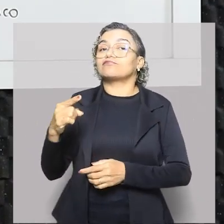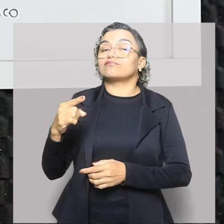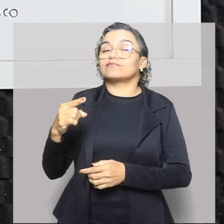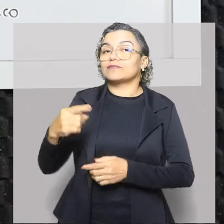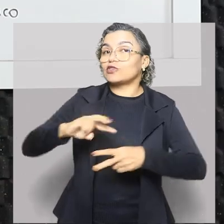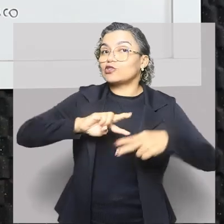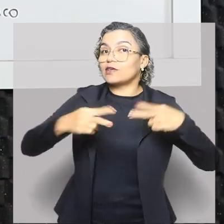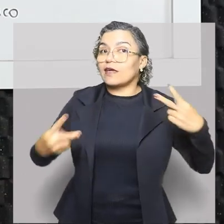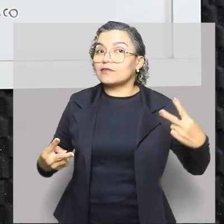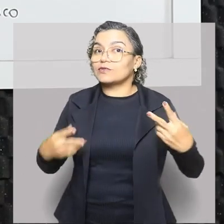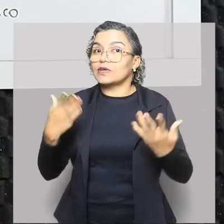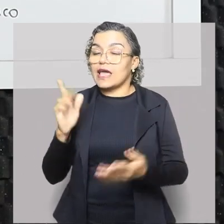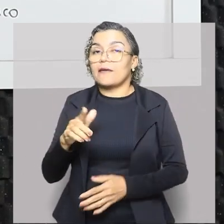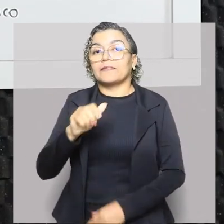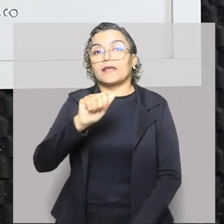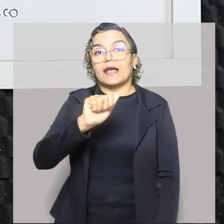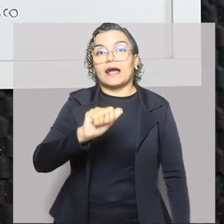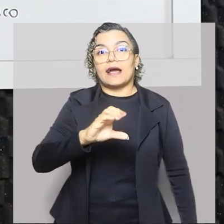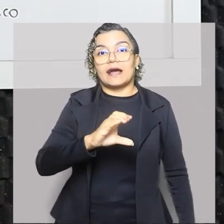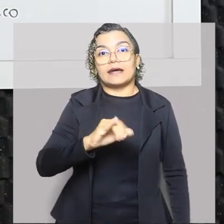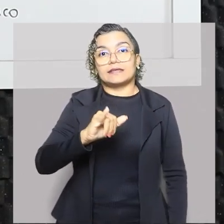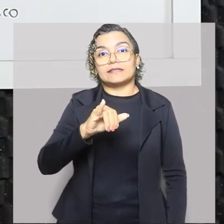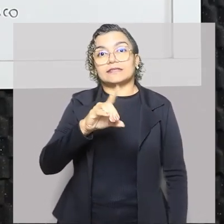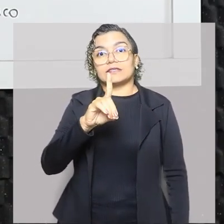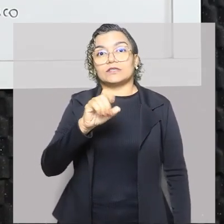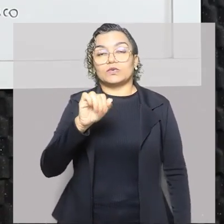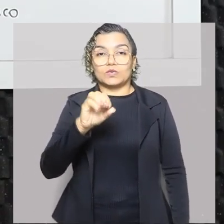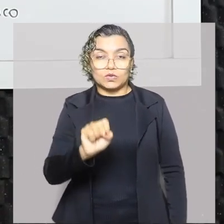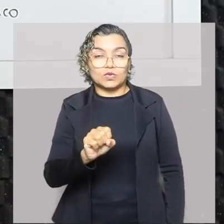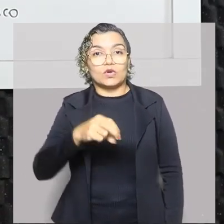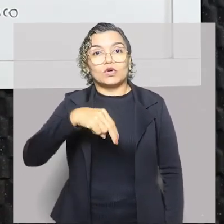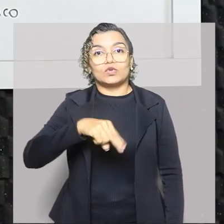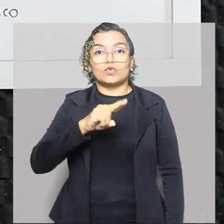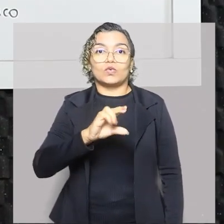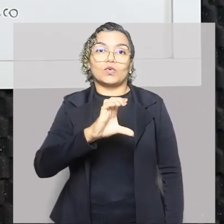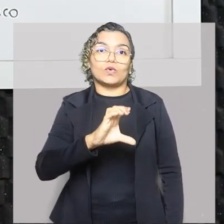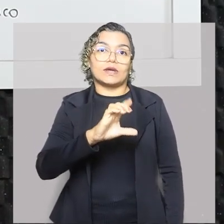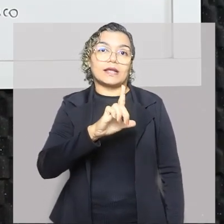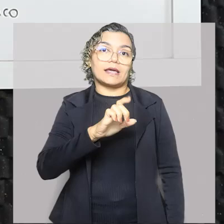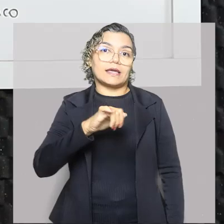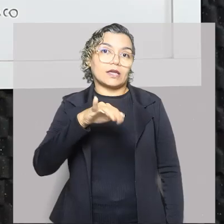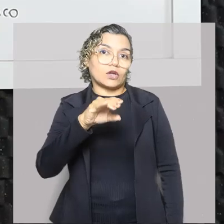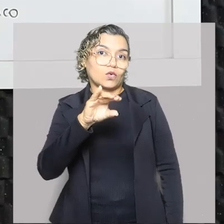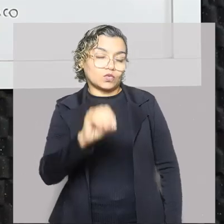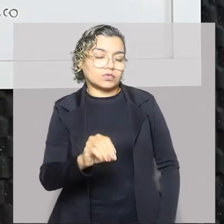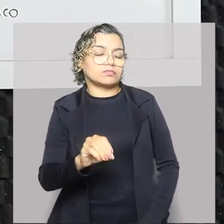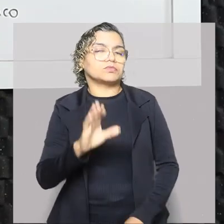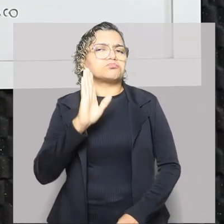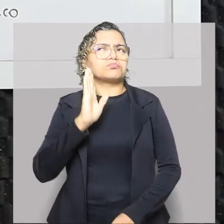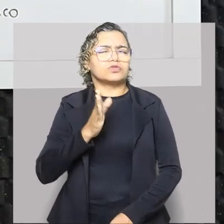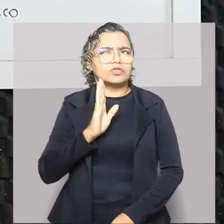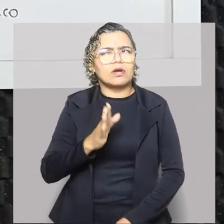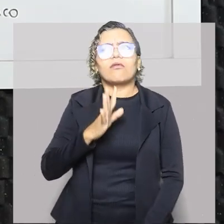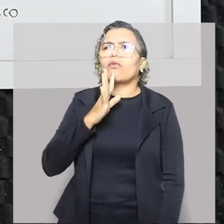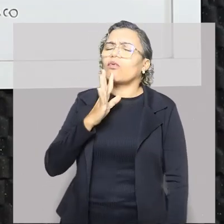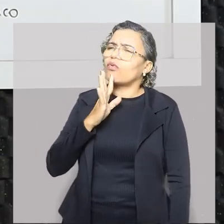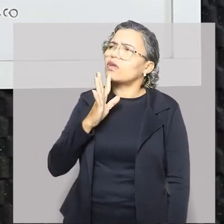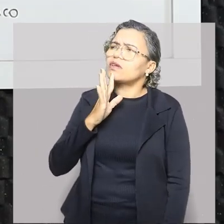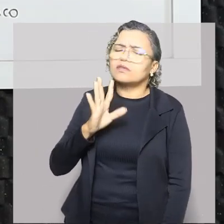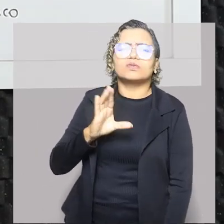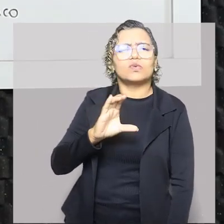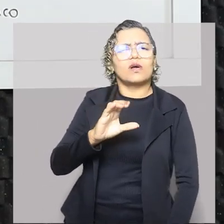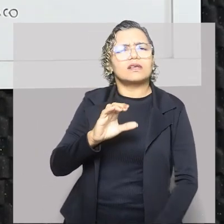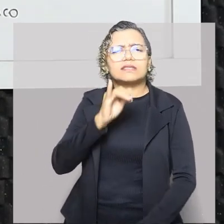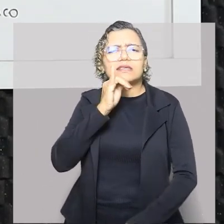aí no teu caderno, são os ácidos nucleicos, isso mesmo. Raíssa, já ouvi falar de ácido nucleico,